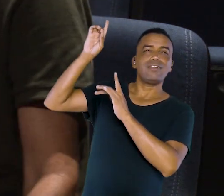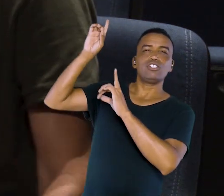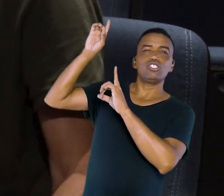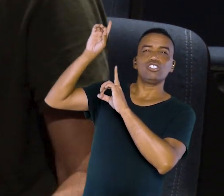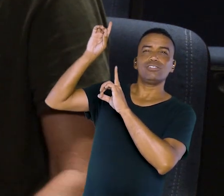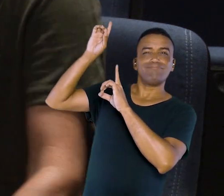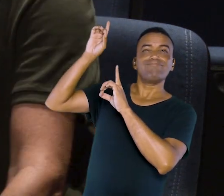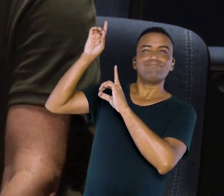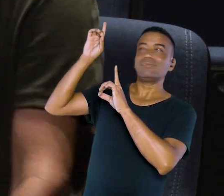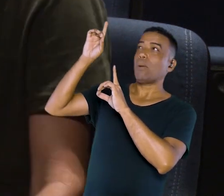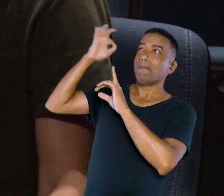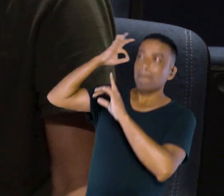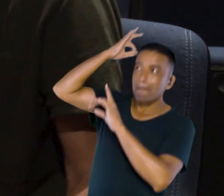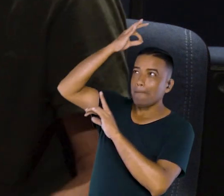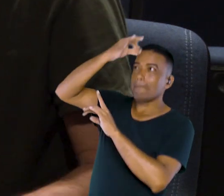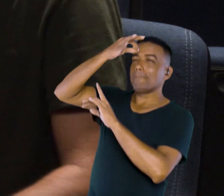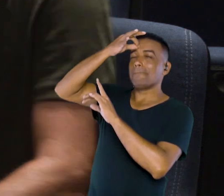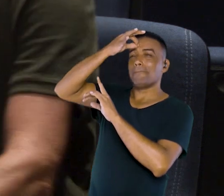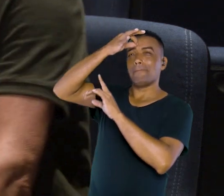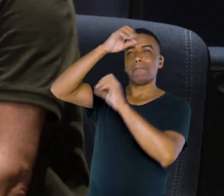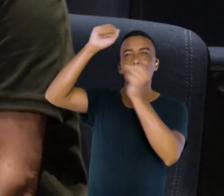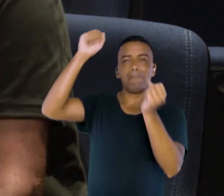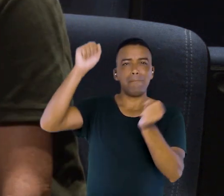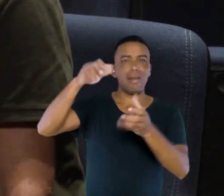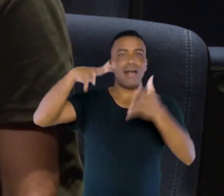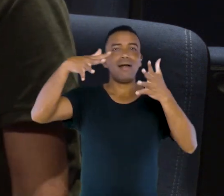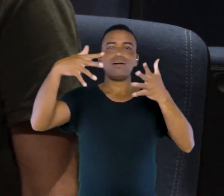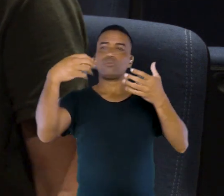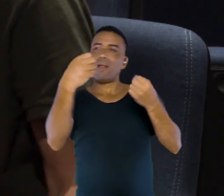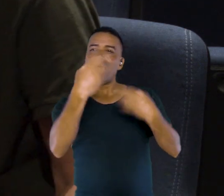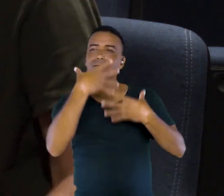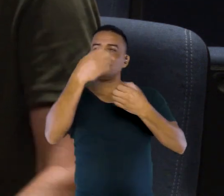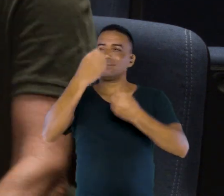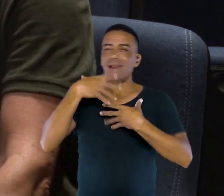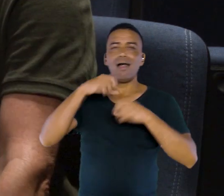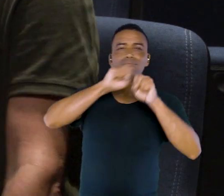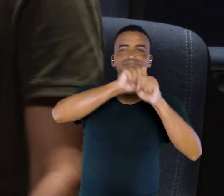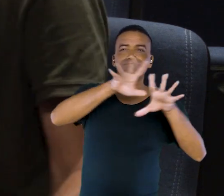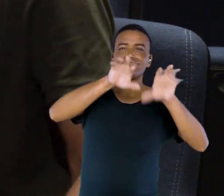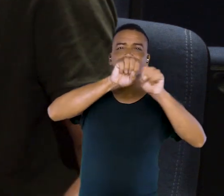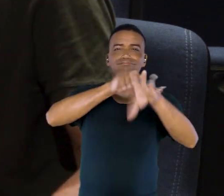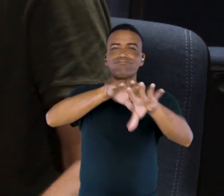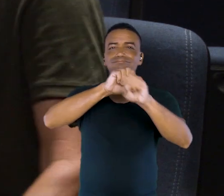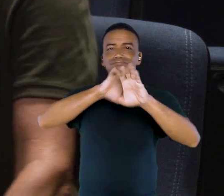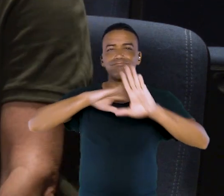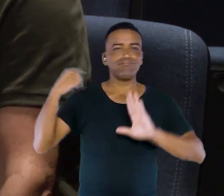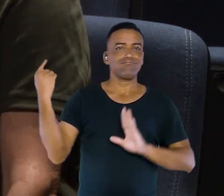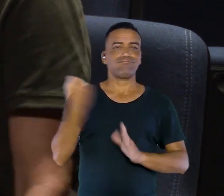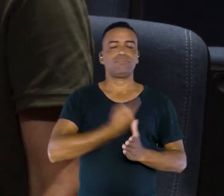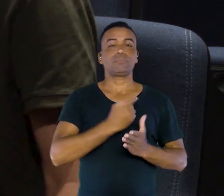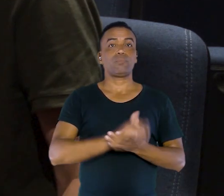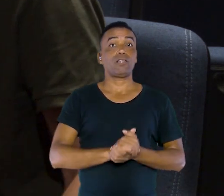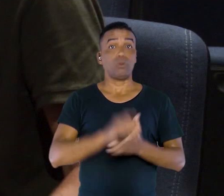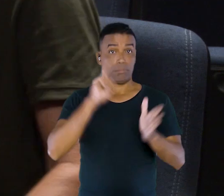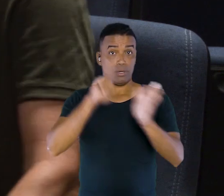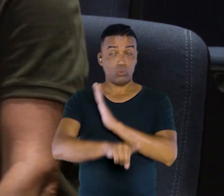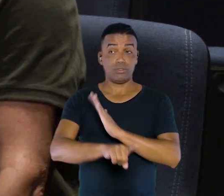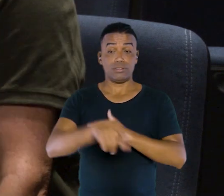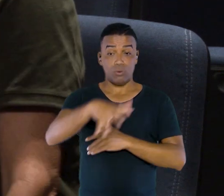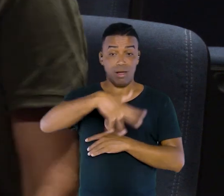essa aura mítica e mágica, né, que tem muito para ensinar para a gente. Agora, a minha pergunta é a seguinte: